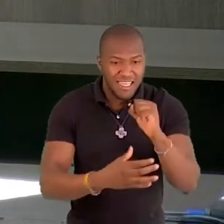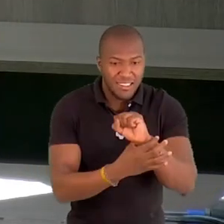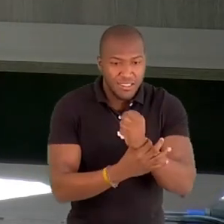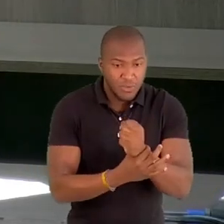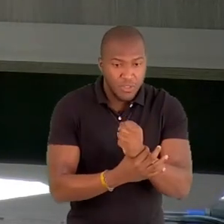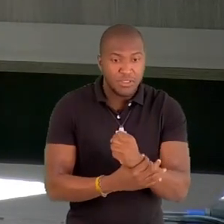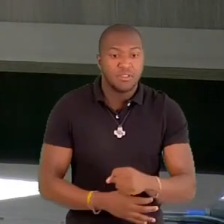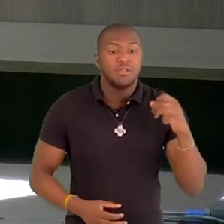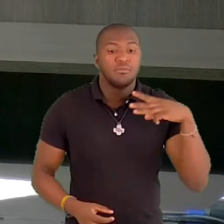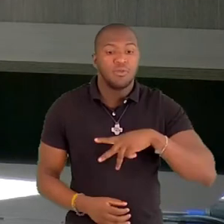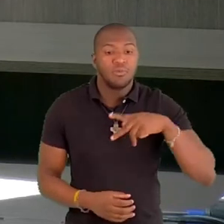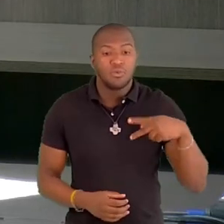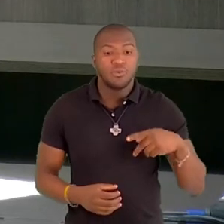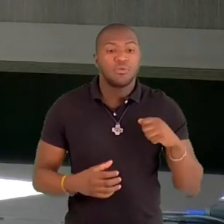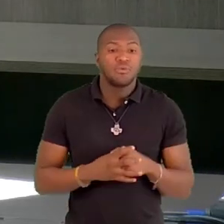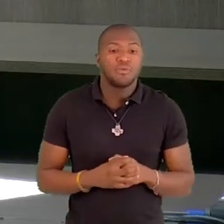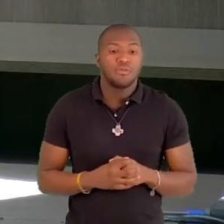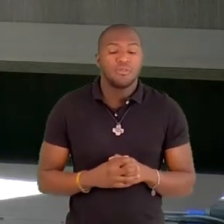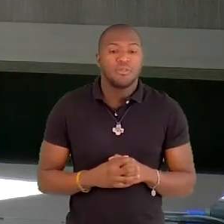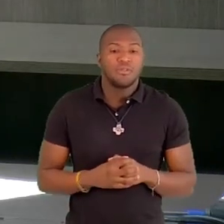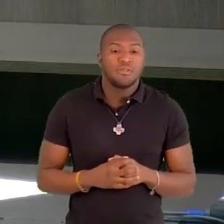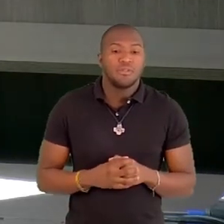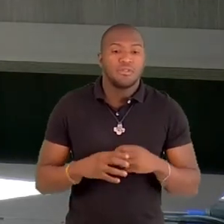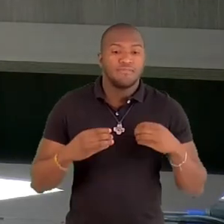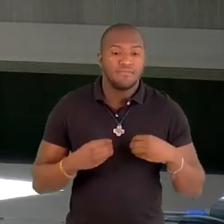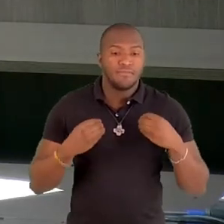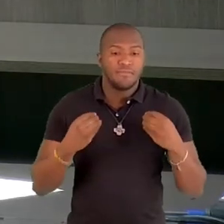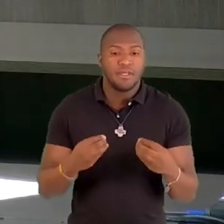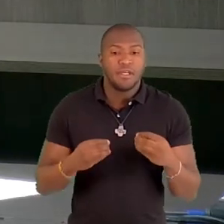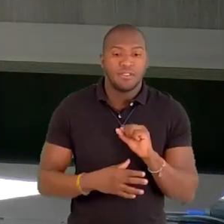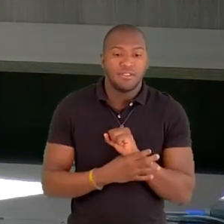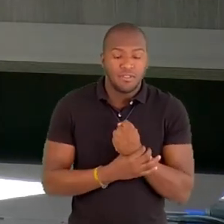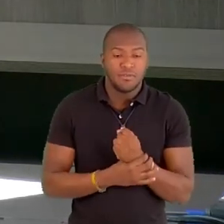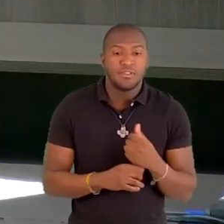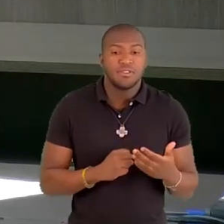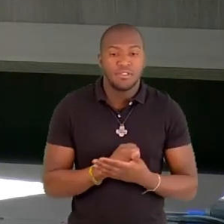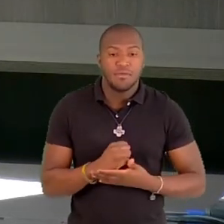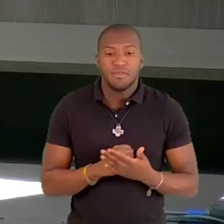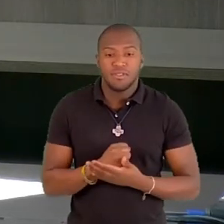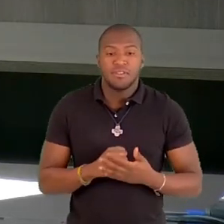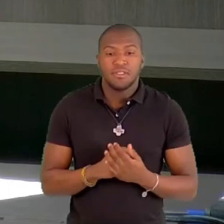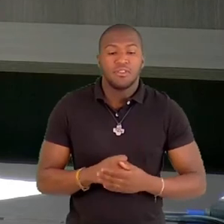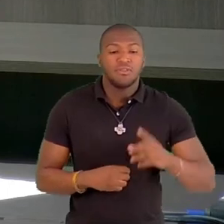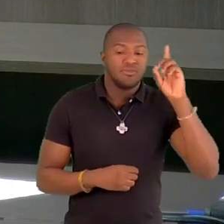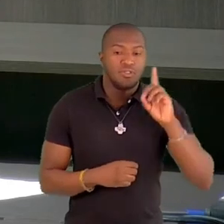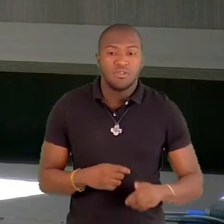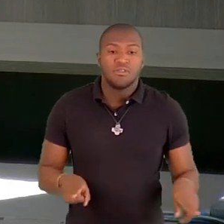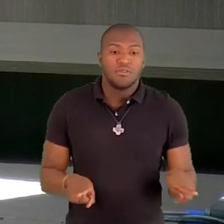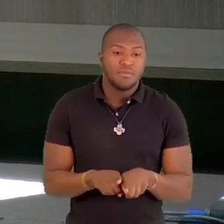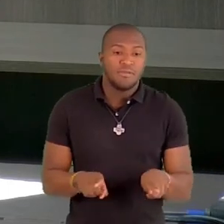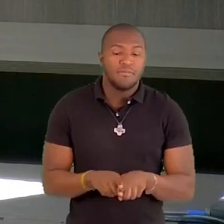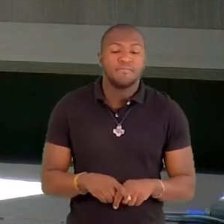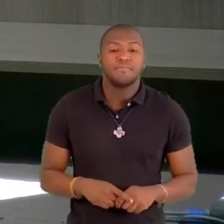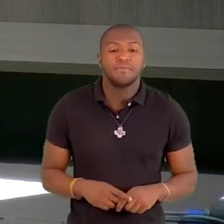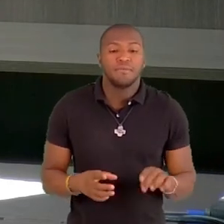Ministério Público garantidor do pilar constitucional do Estado de Direito e do regime democrático. Então,